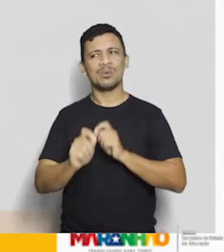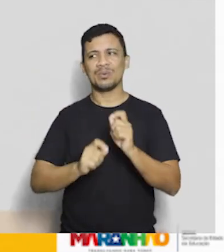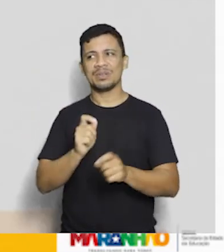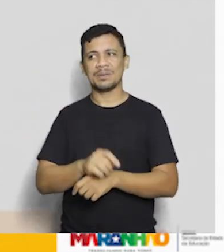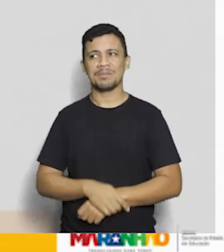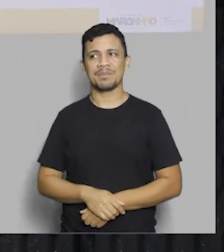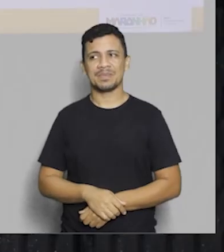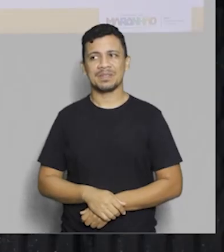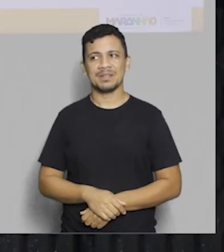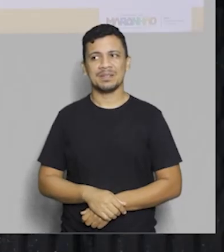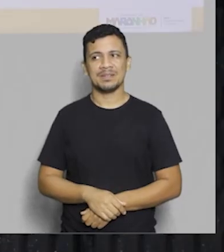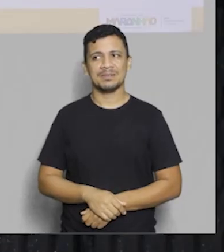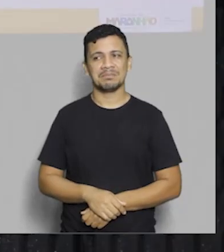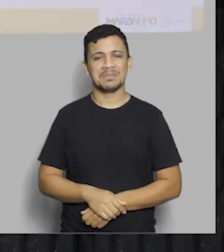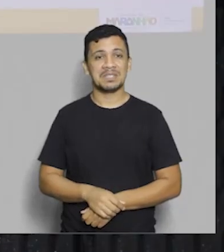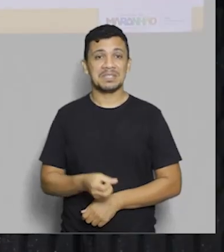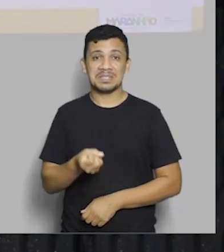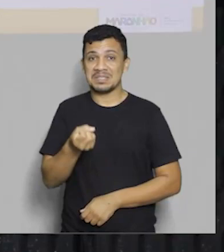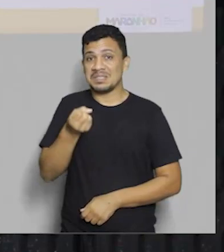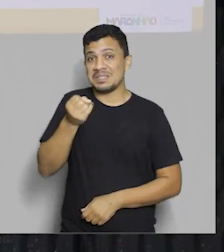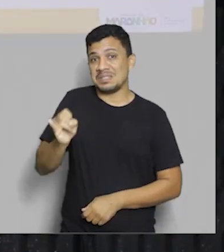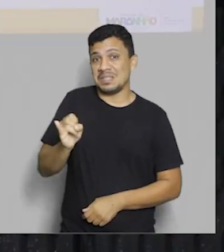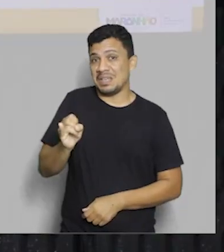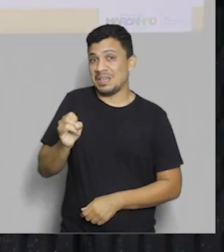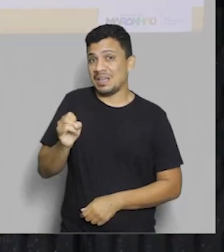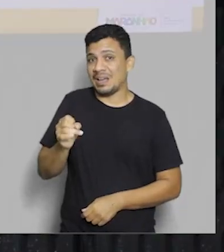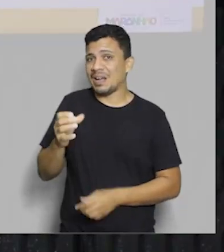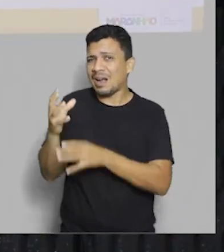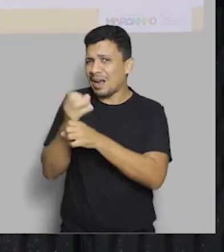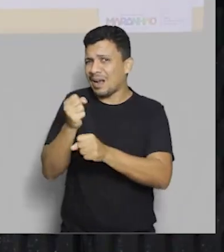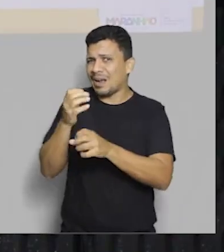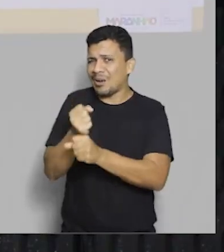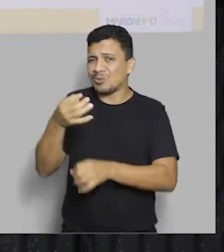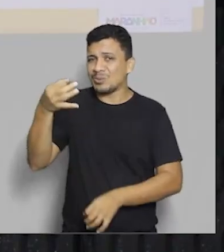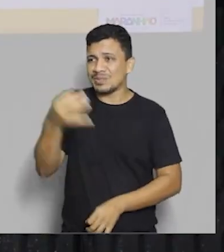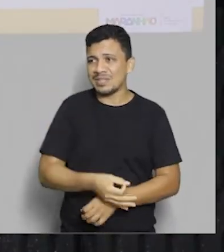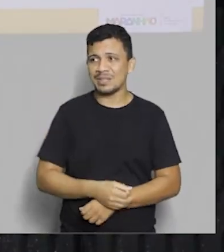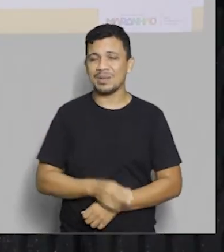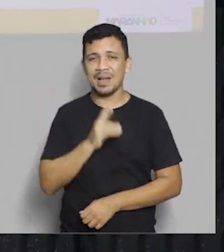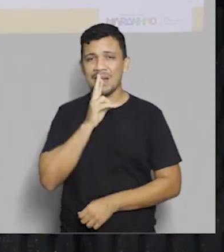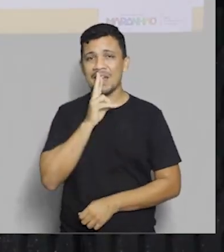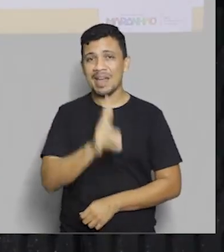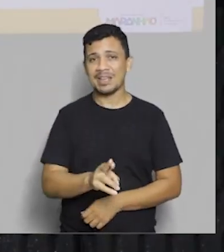0,75. Bom, se eu não errei a continha, o valor é